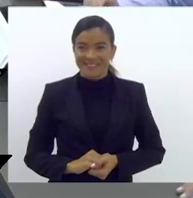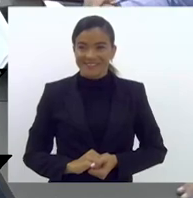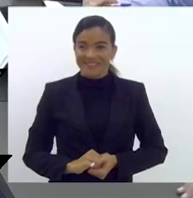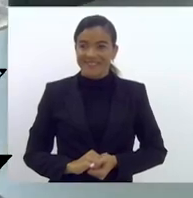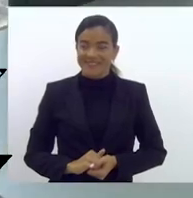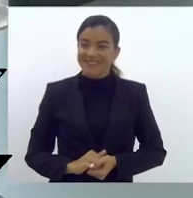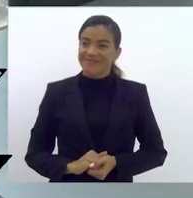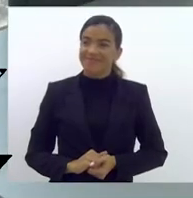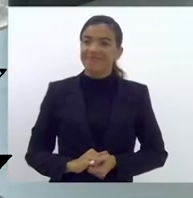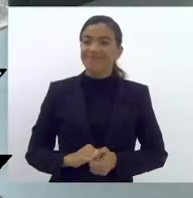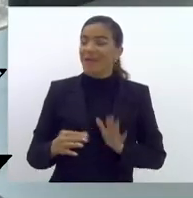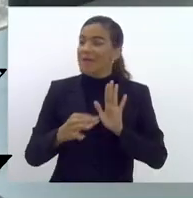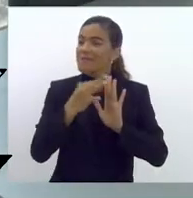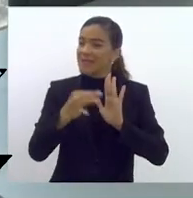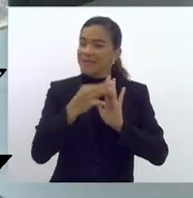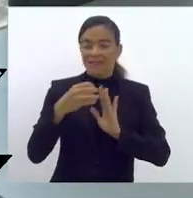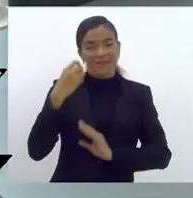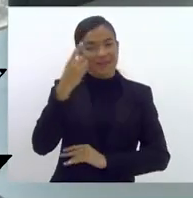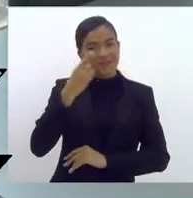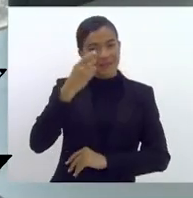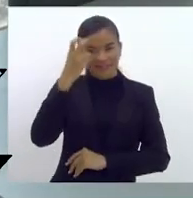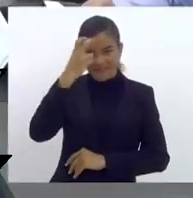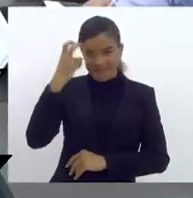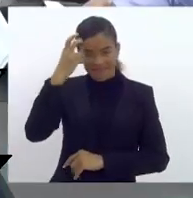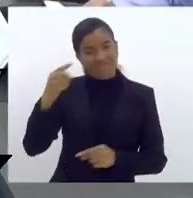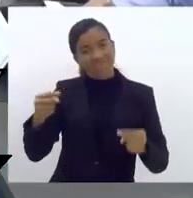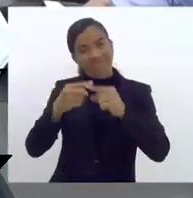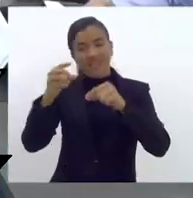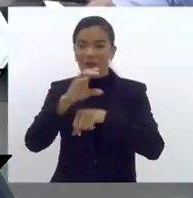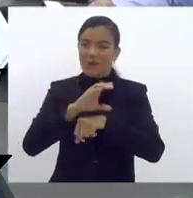para parecer que tá na Verônica